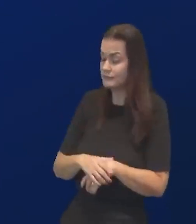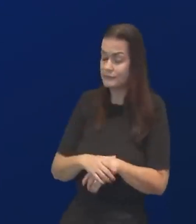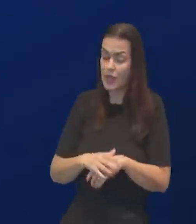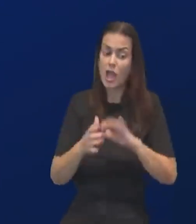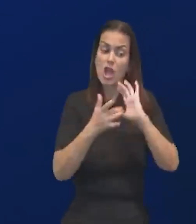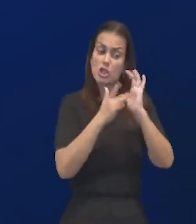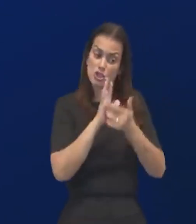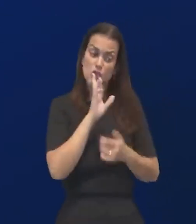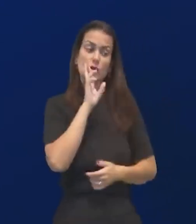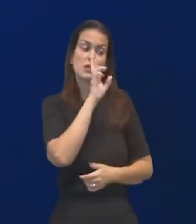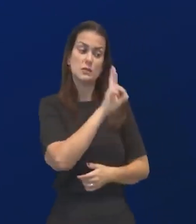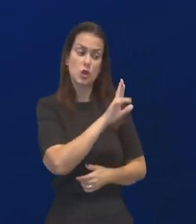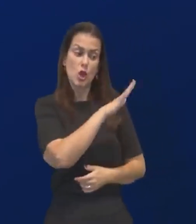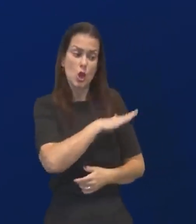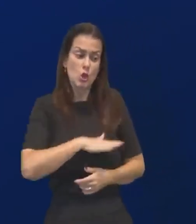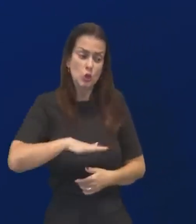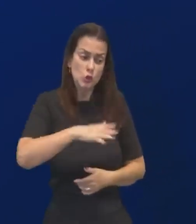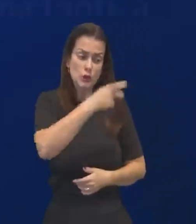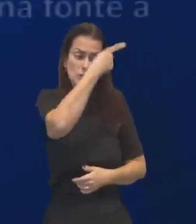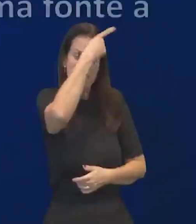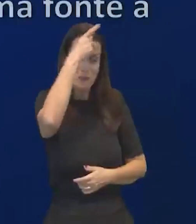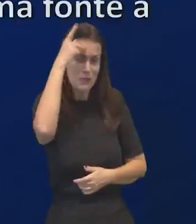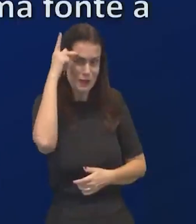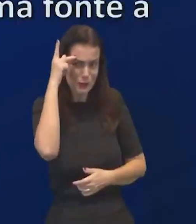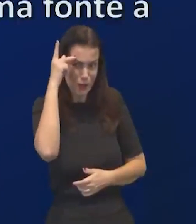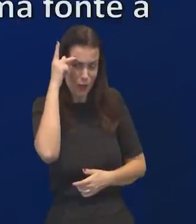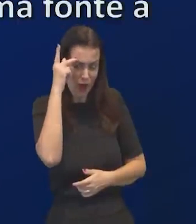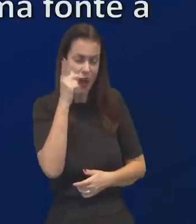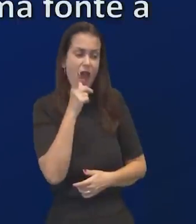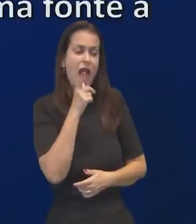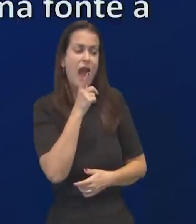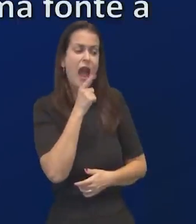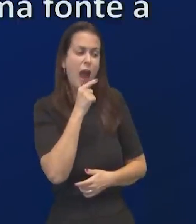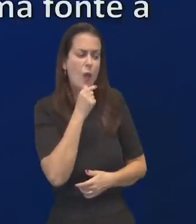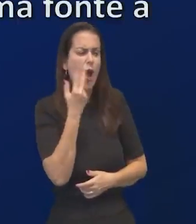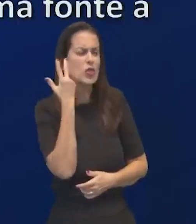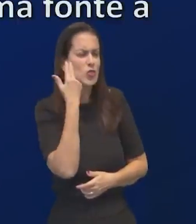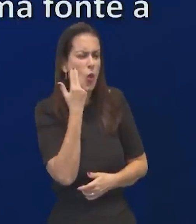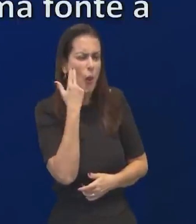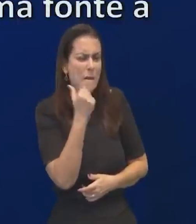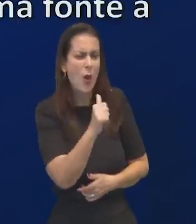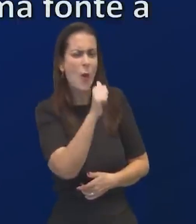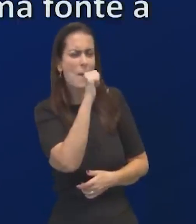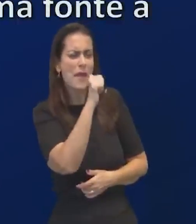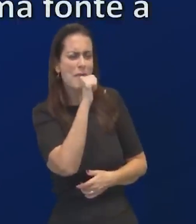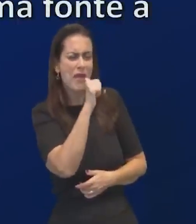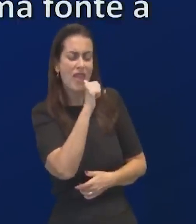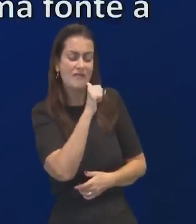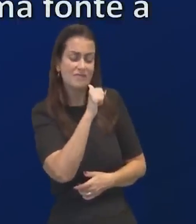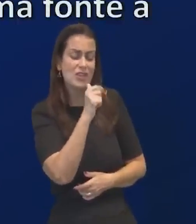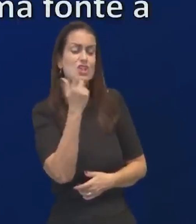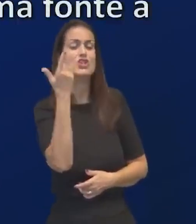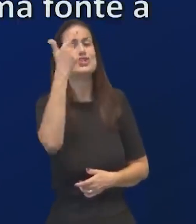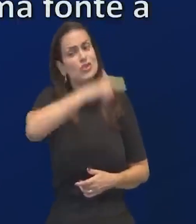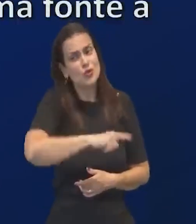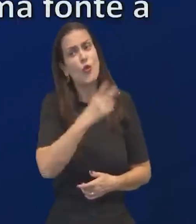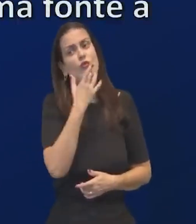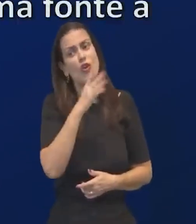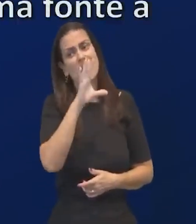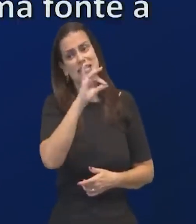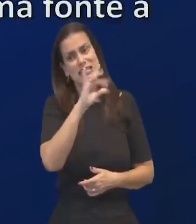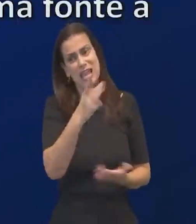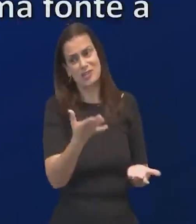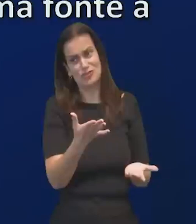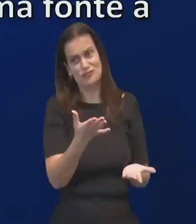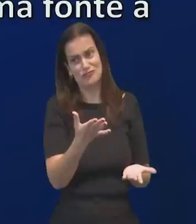beber dessa água tornará a ter sede, mas aquele que beber da água que eu lhe der nunca terá sede. Pelo contrário, a